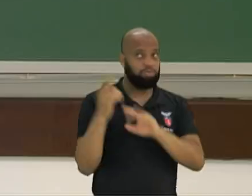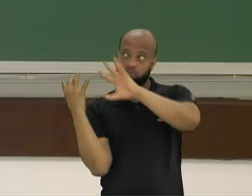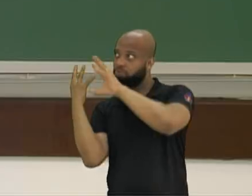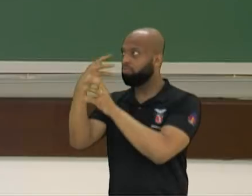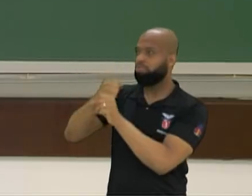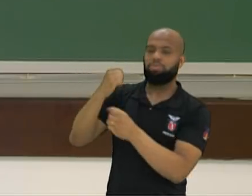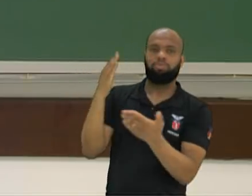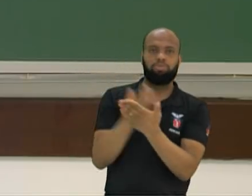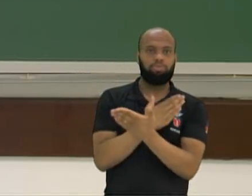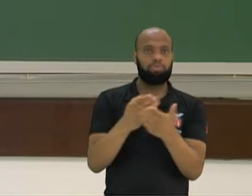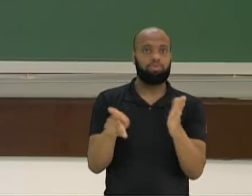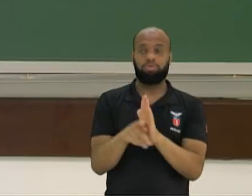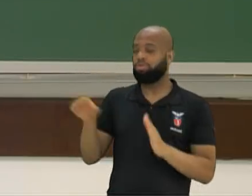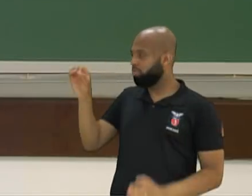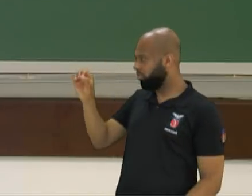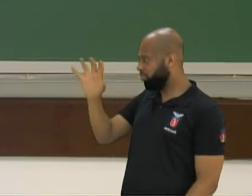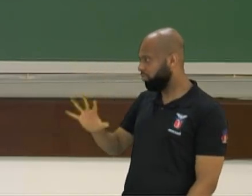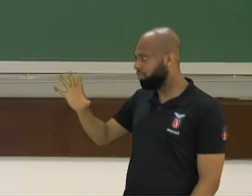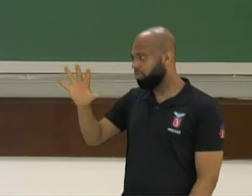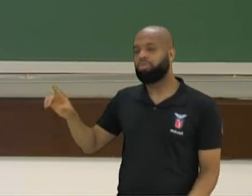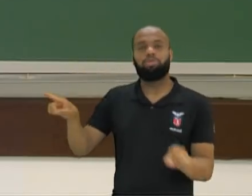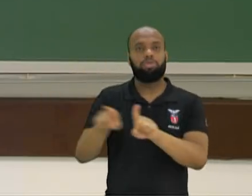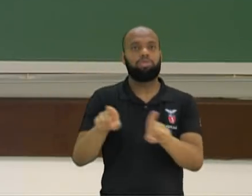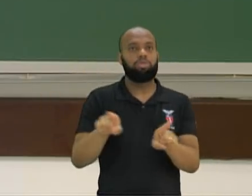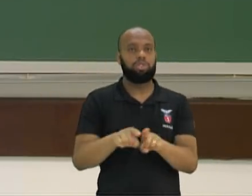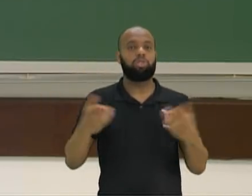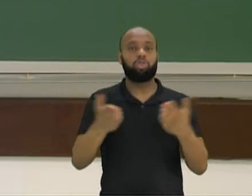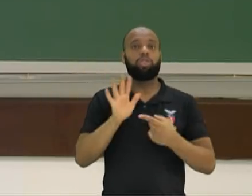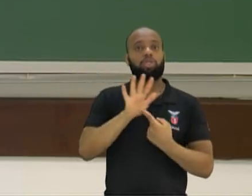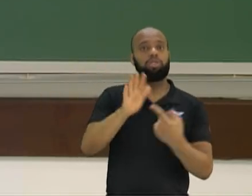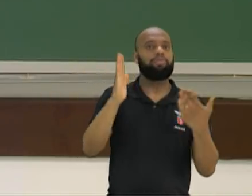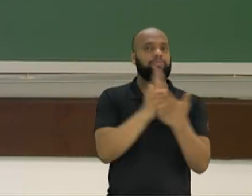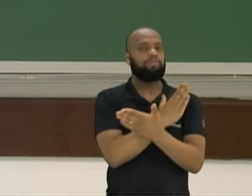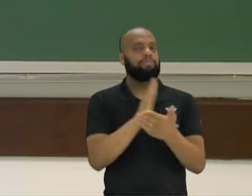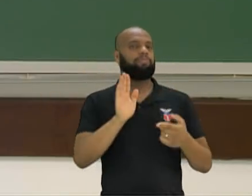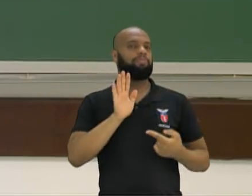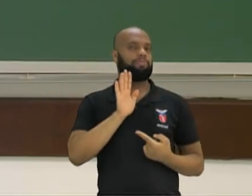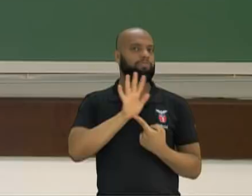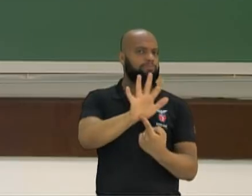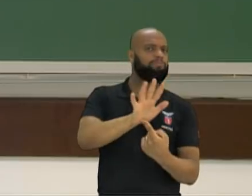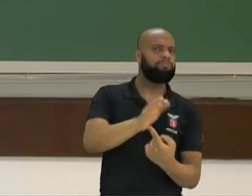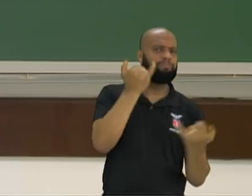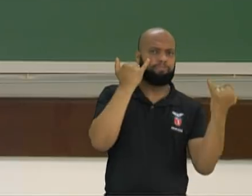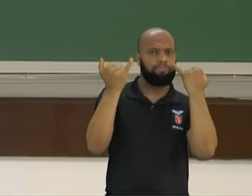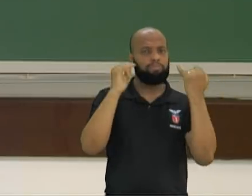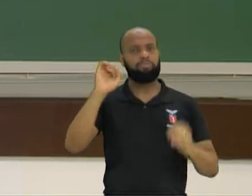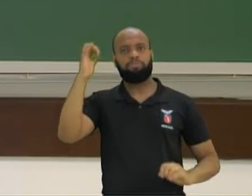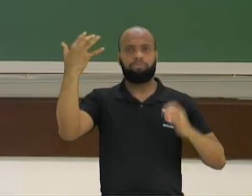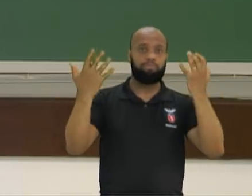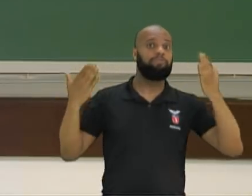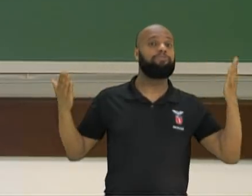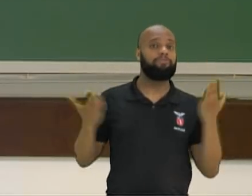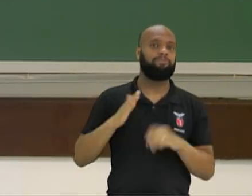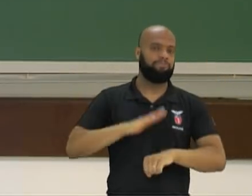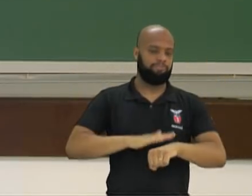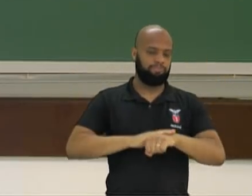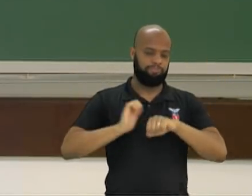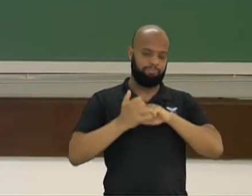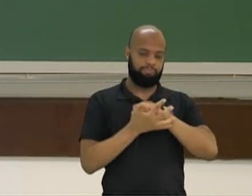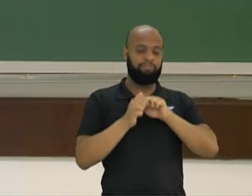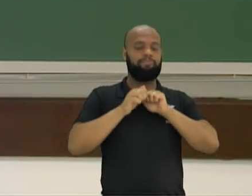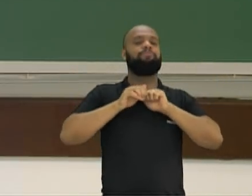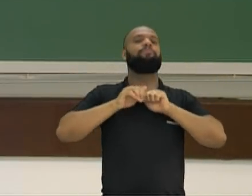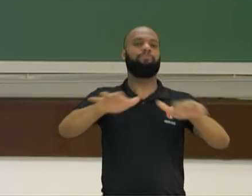economia da Oceania e trouxe para vocês algumas informações do que está acontecendo agora nesse